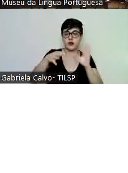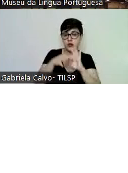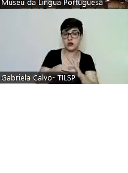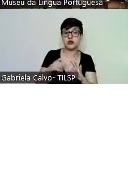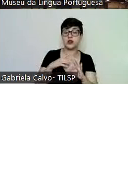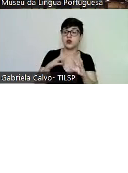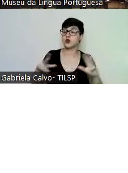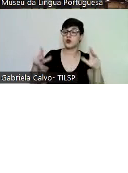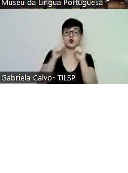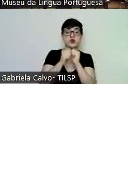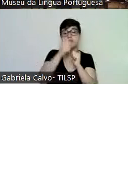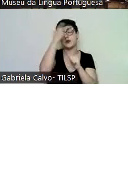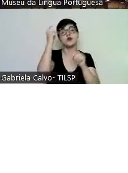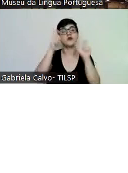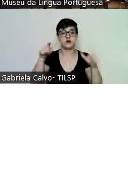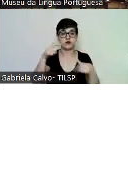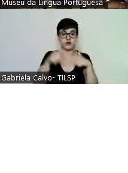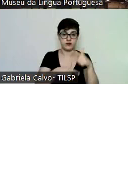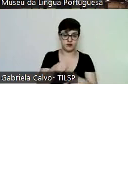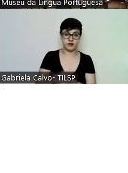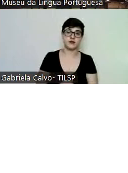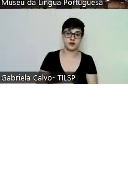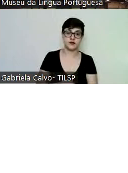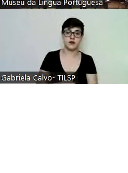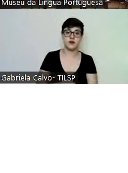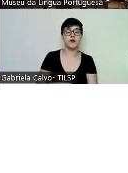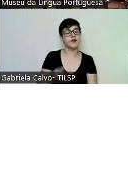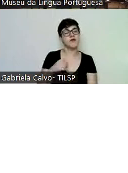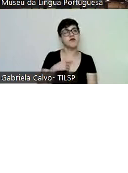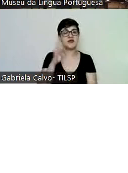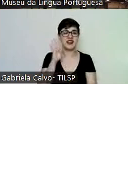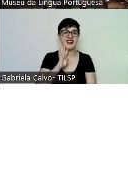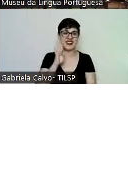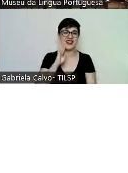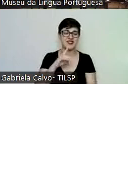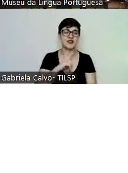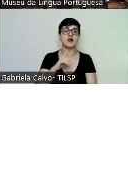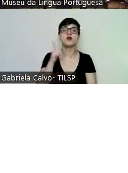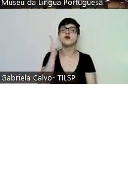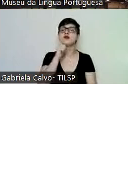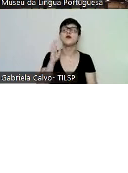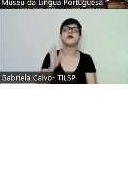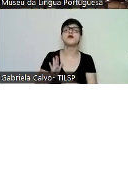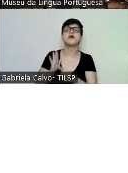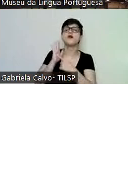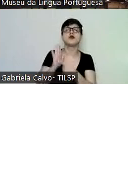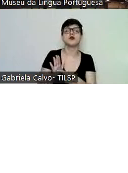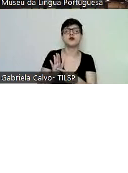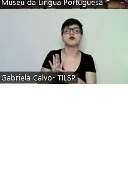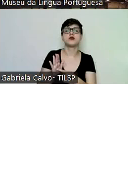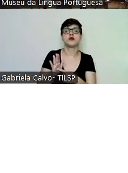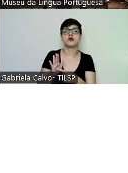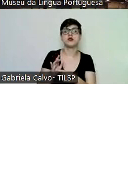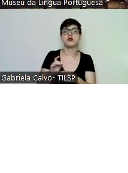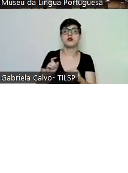de trabalho inclusive com interjecionalmente foi muito incrível para poder tratar é o que